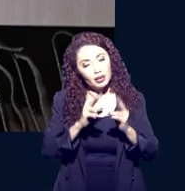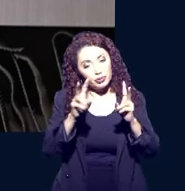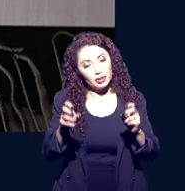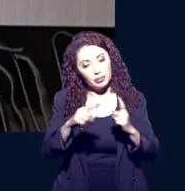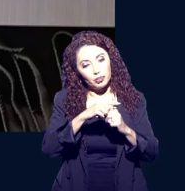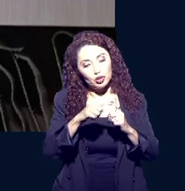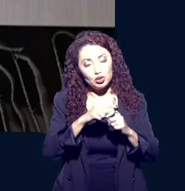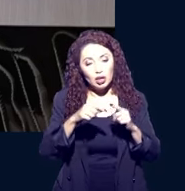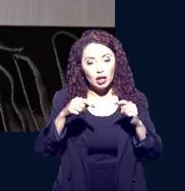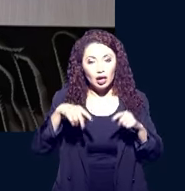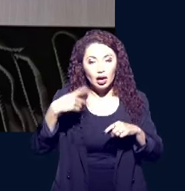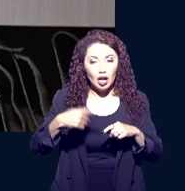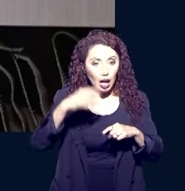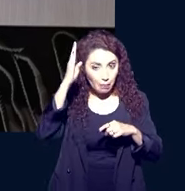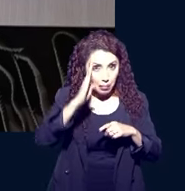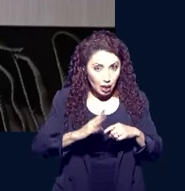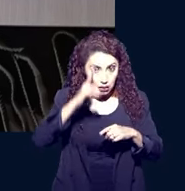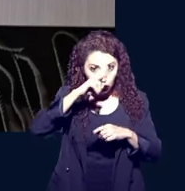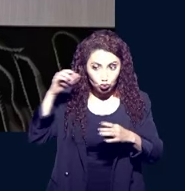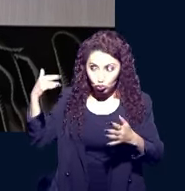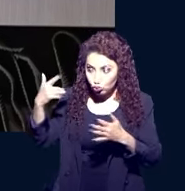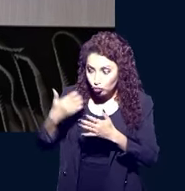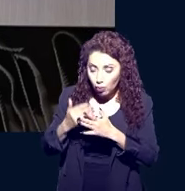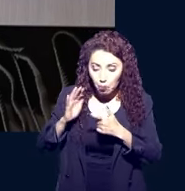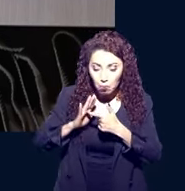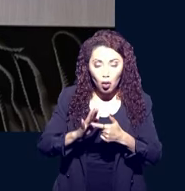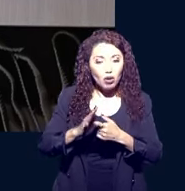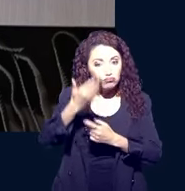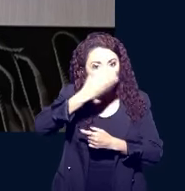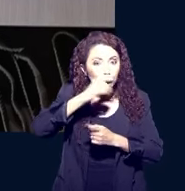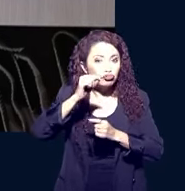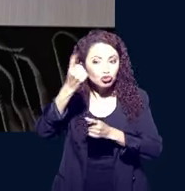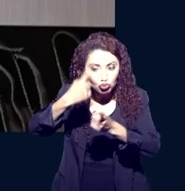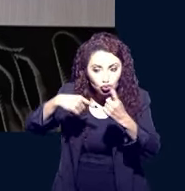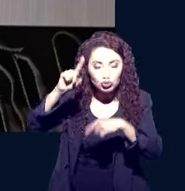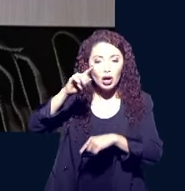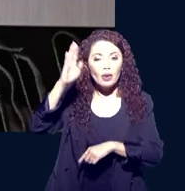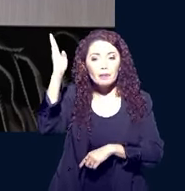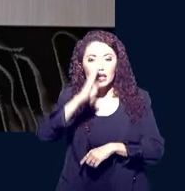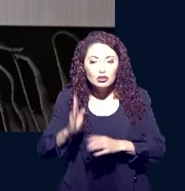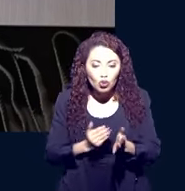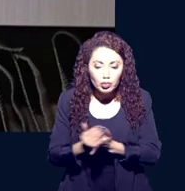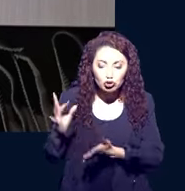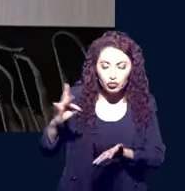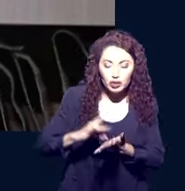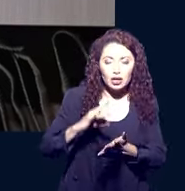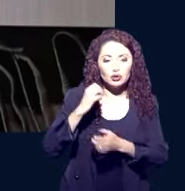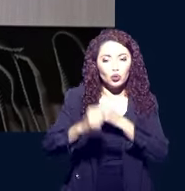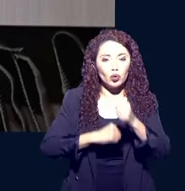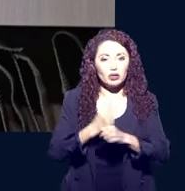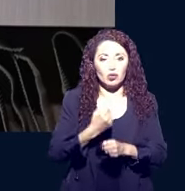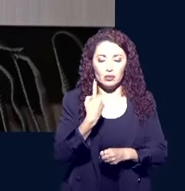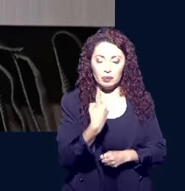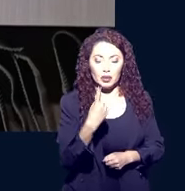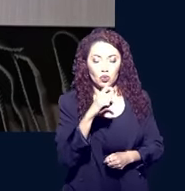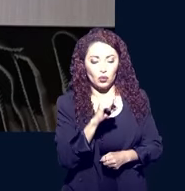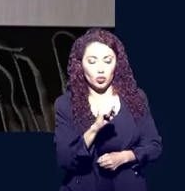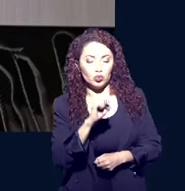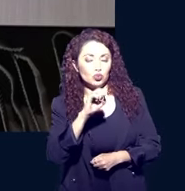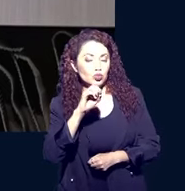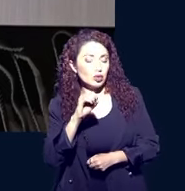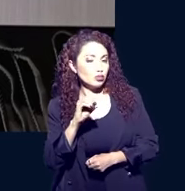que a história do Brasil é uma história de um grande sucesso o Brasil só começou verdadeiramente em 1808 com a vinda da família real